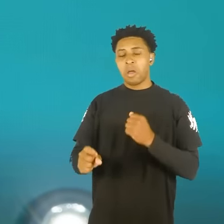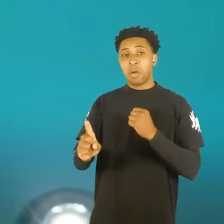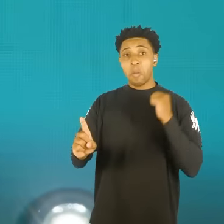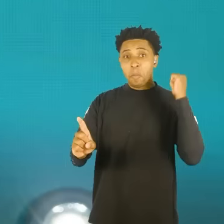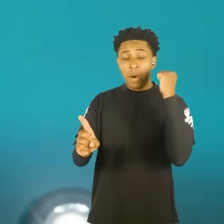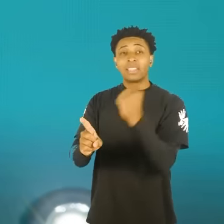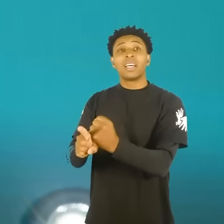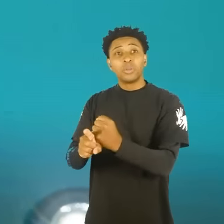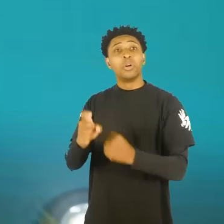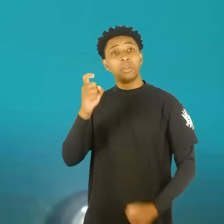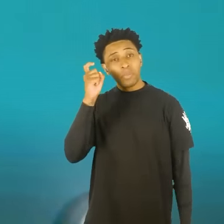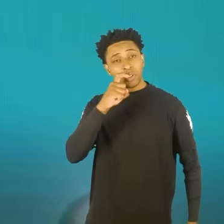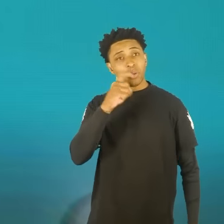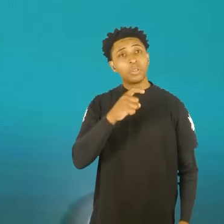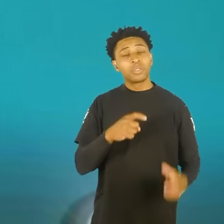eu não sei,